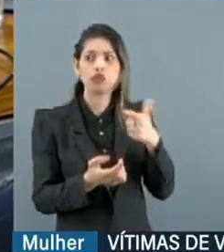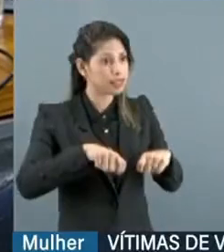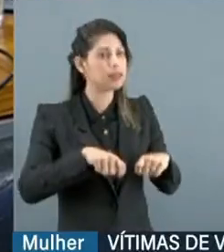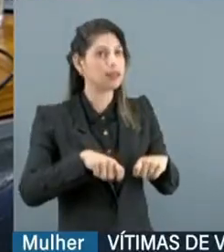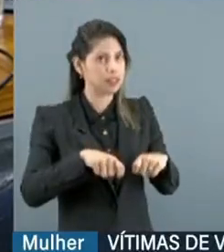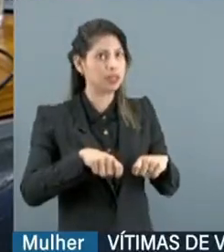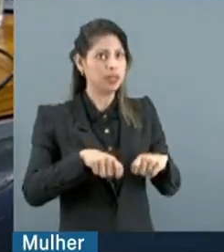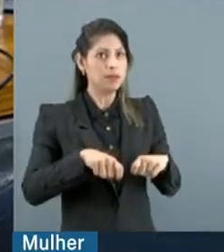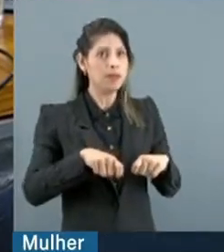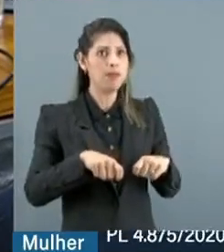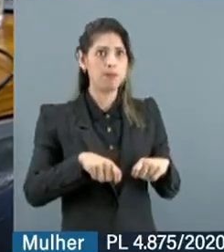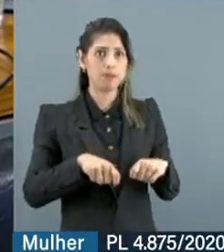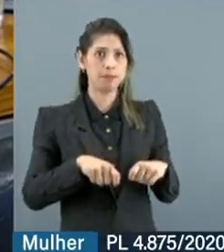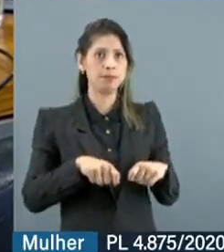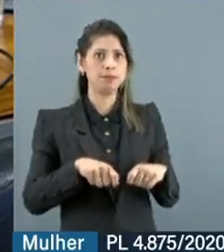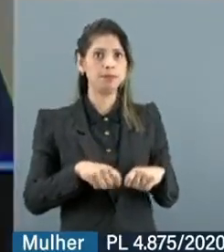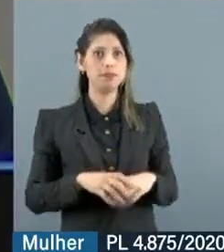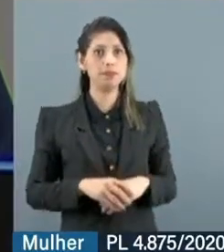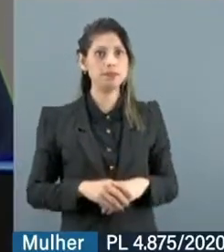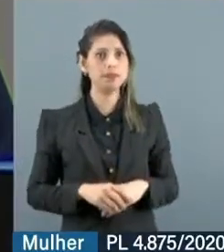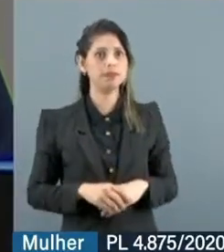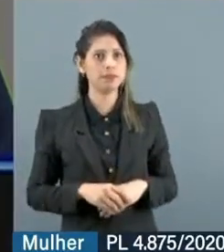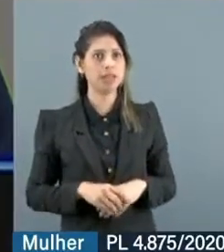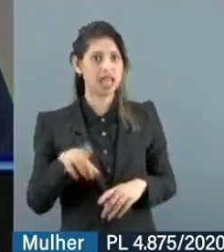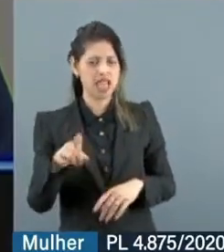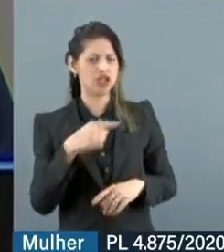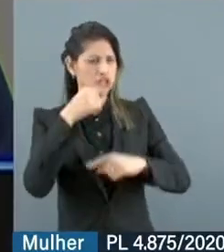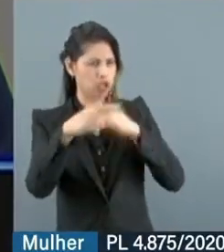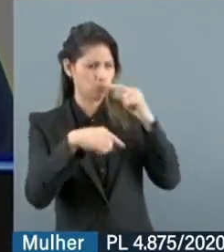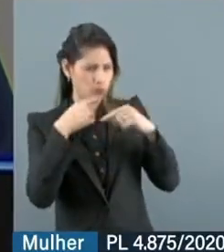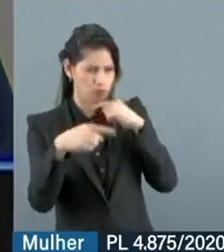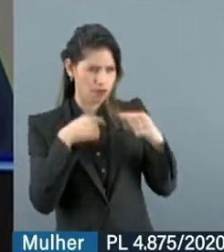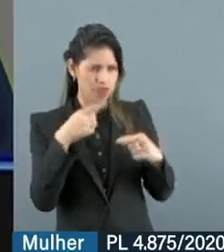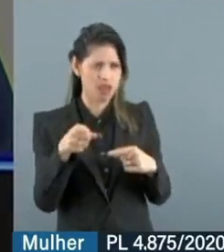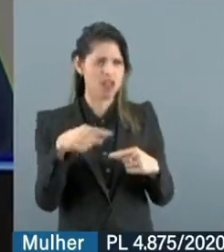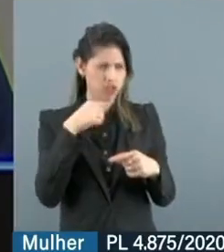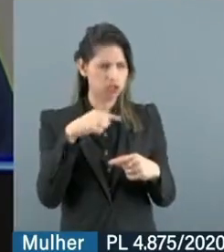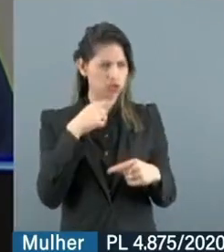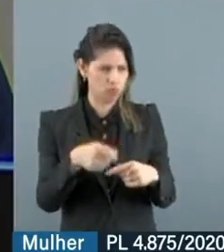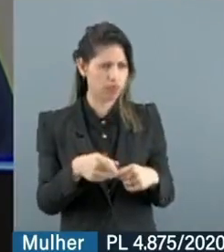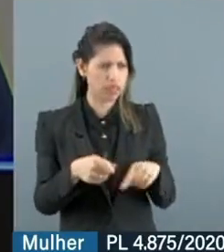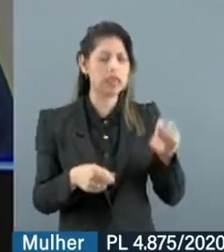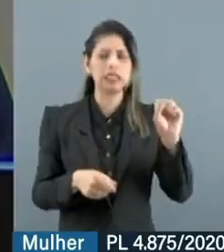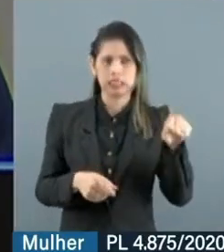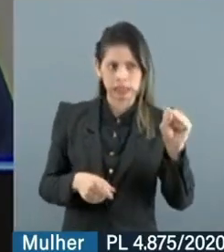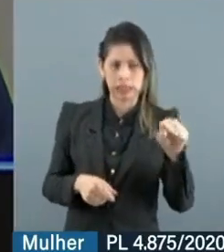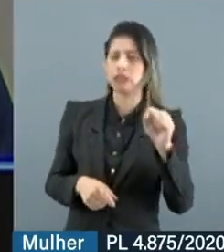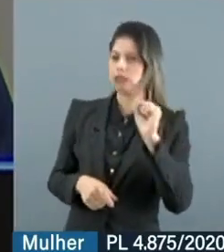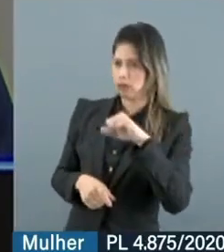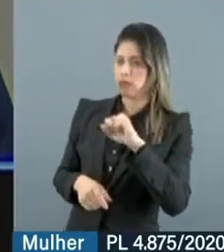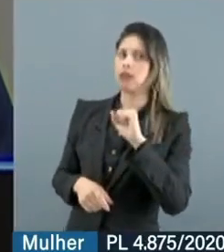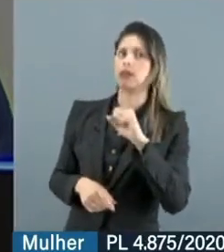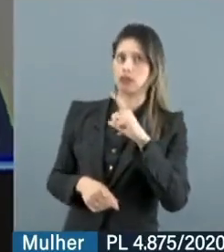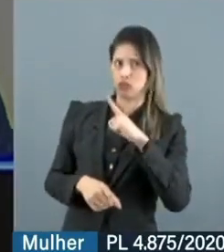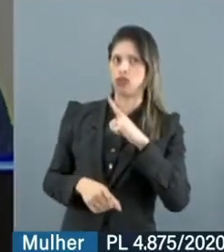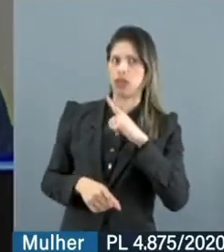serem neutras e corretas. Isso. O presidente duvidava disso. Sim, duvidava. Foi isso que você conversou tecnicamente com